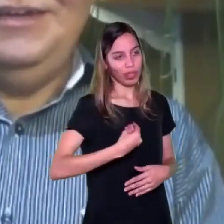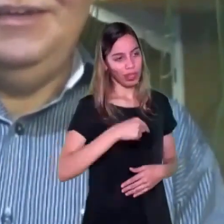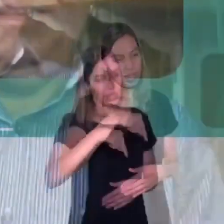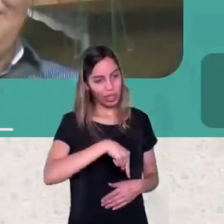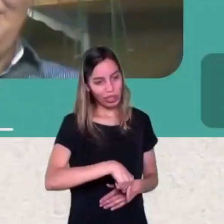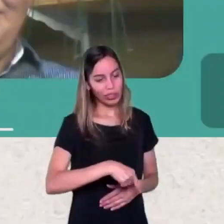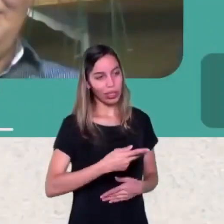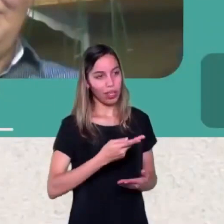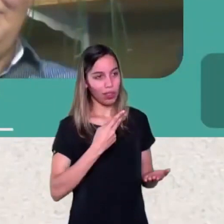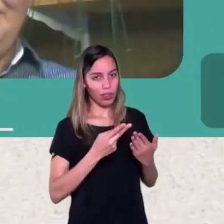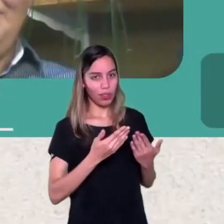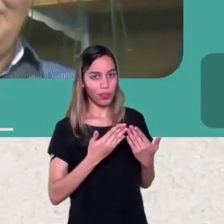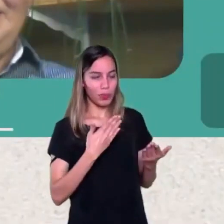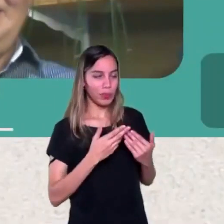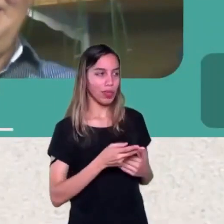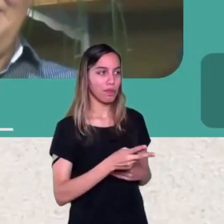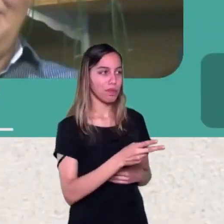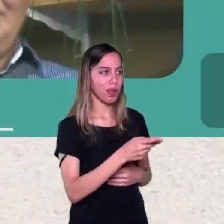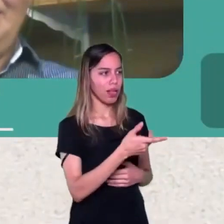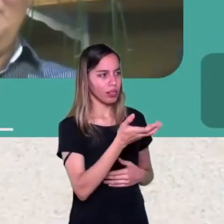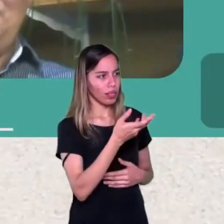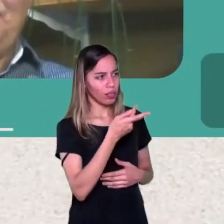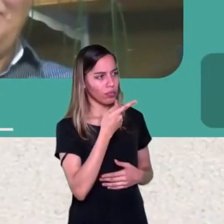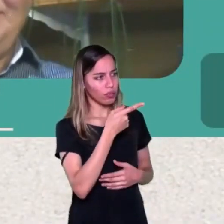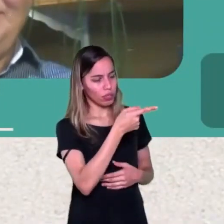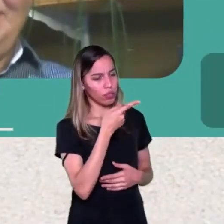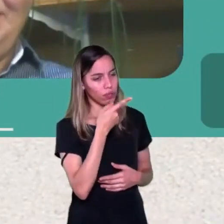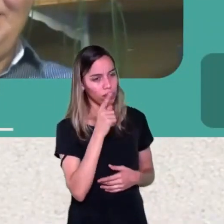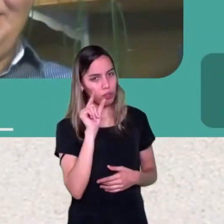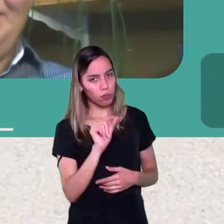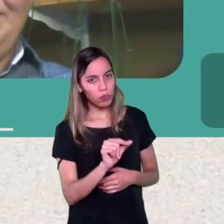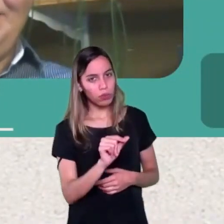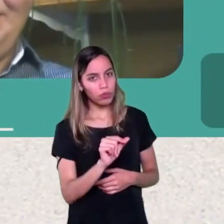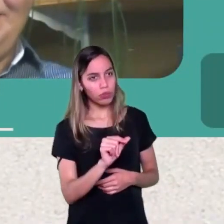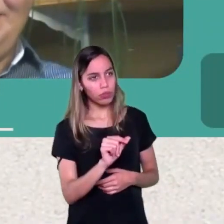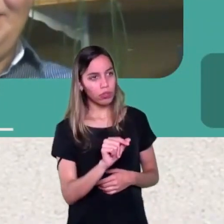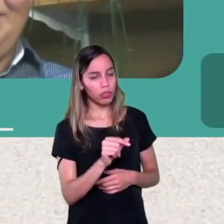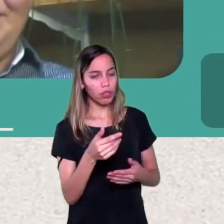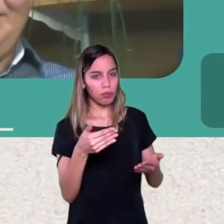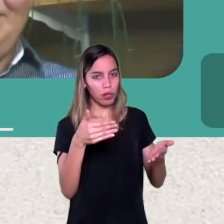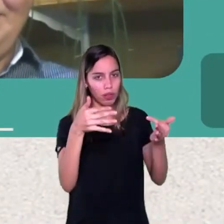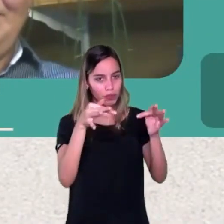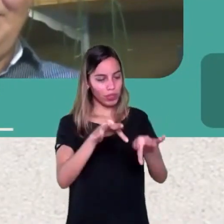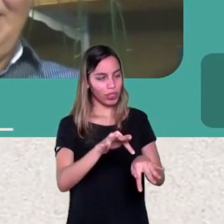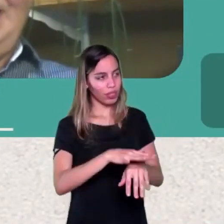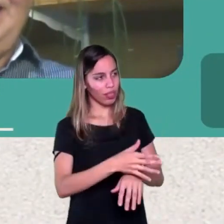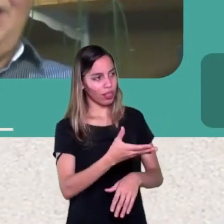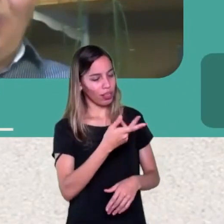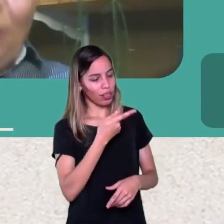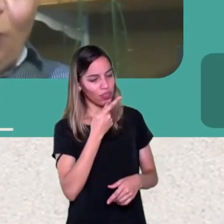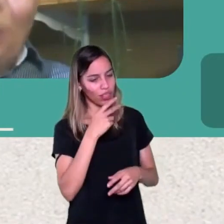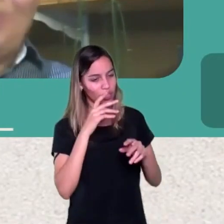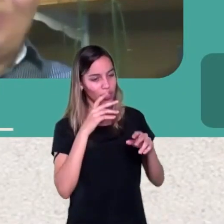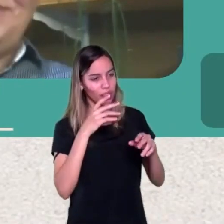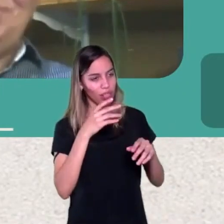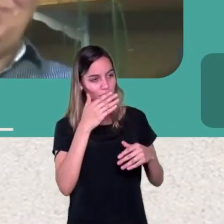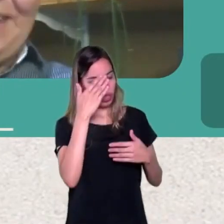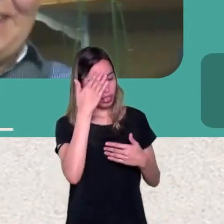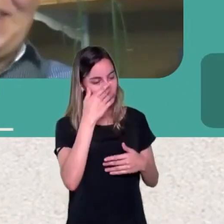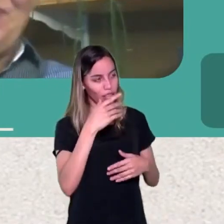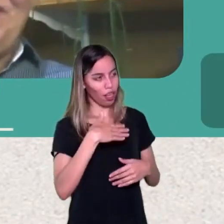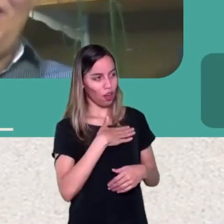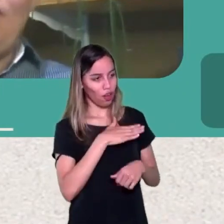deixar fazer as considerações finais para a gente encerrar essa conversa, que para mim foi boa demais. Eu